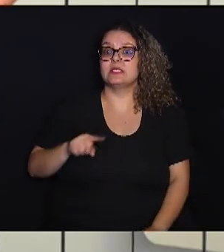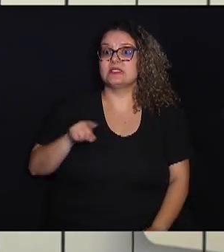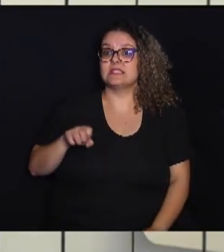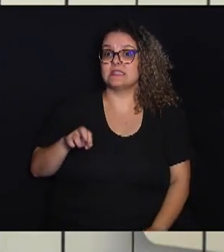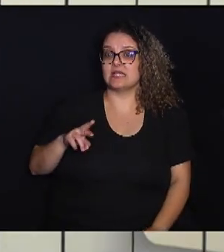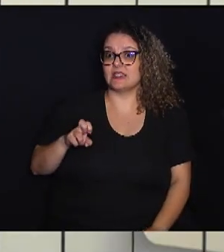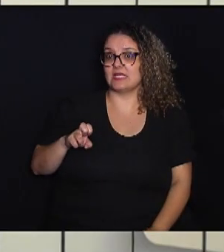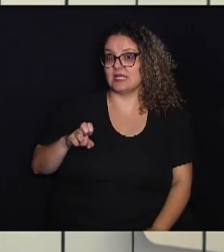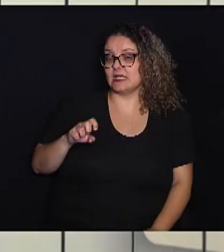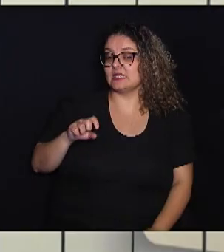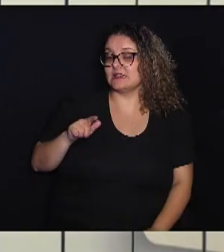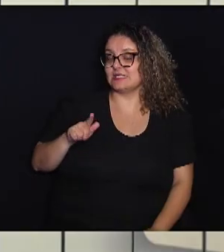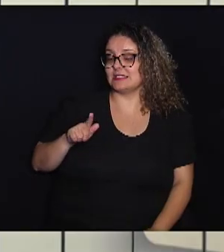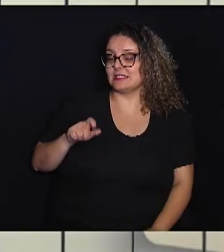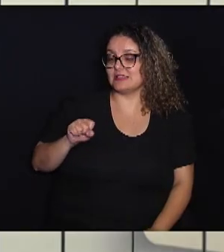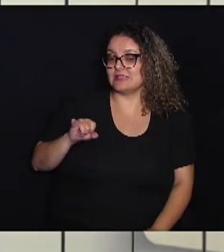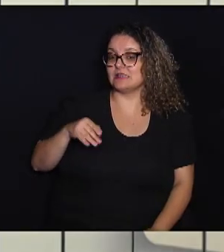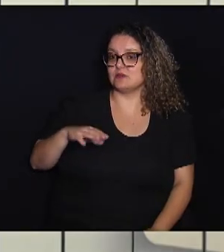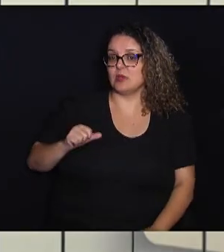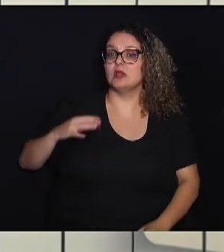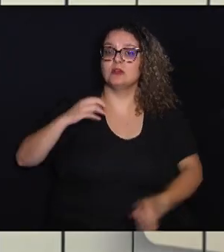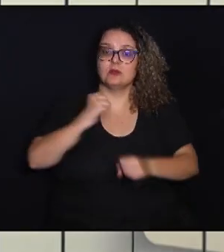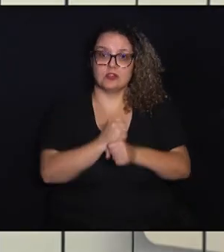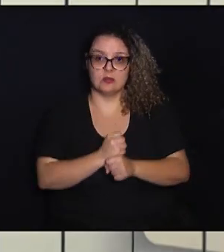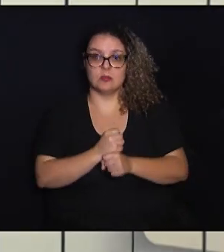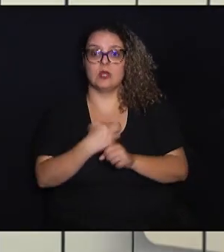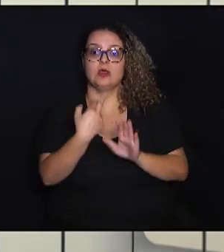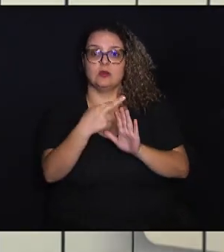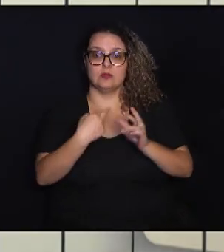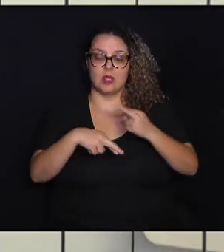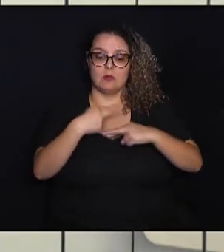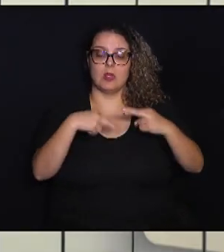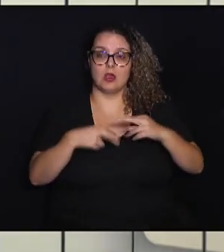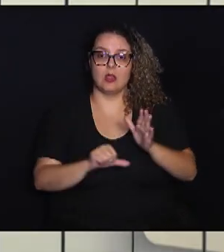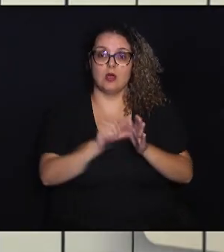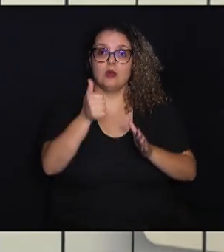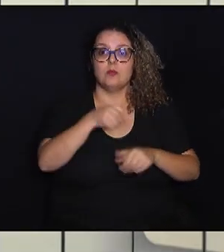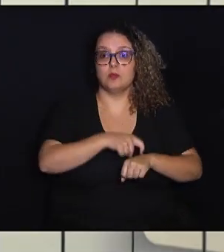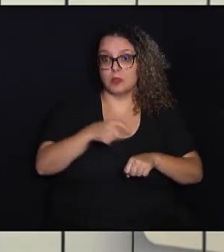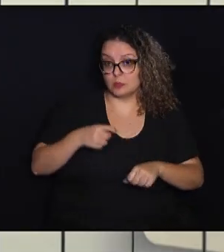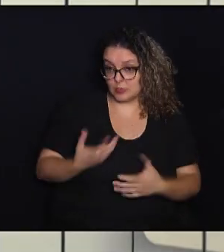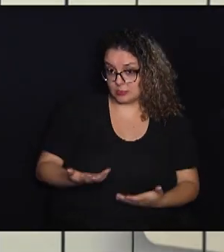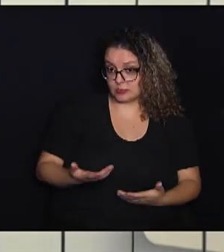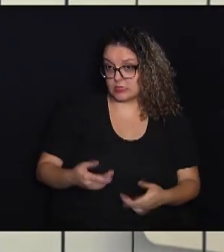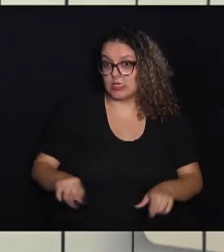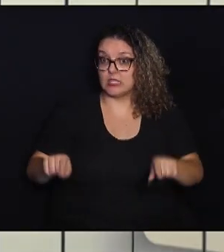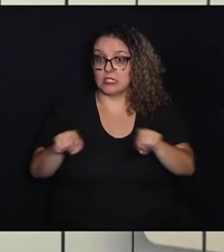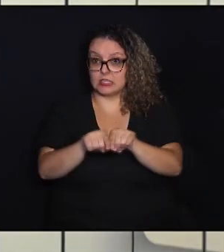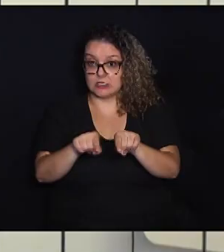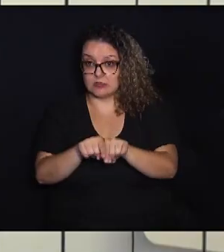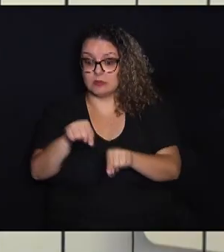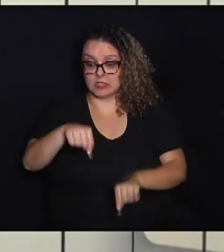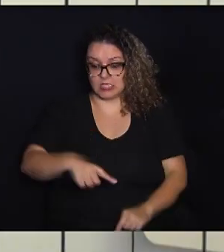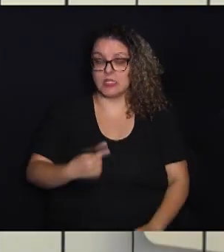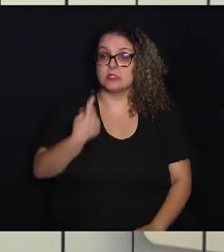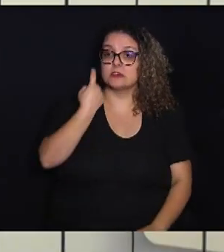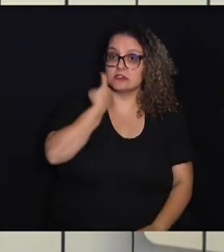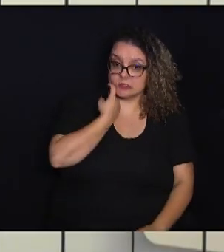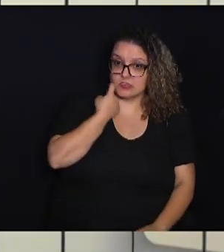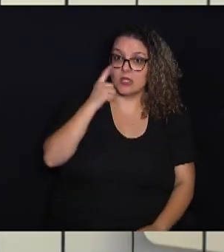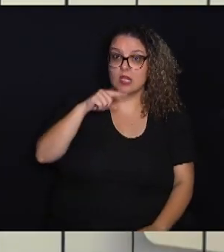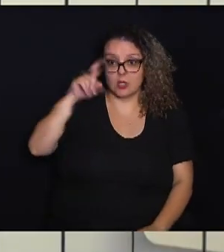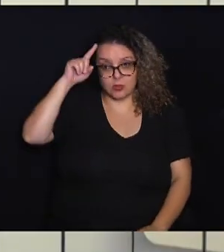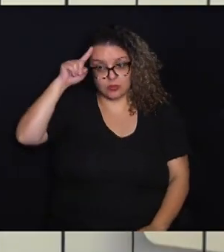de Gerenciamento da Totalização relativa ao primeiro turno. E também esta sexta-feira é a